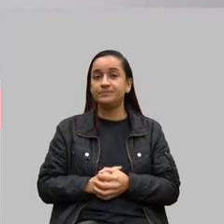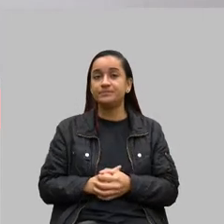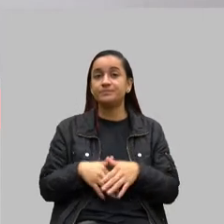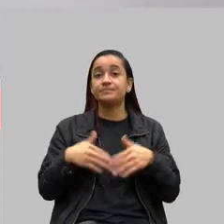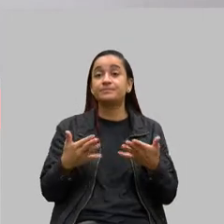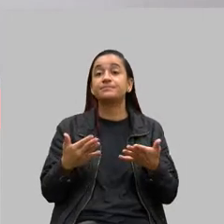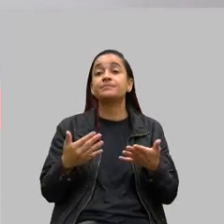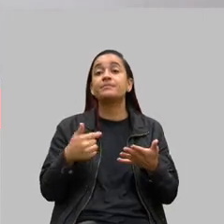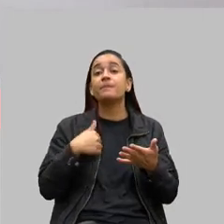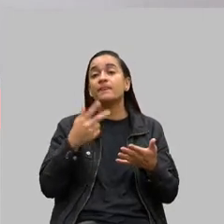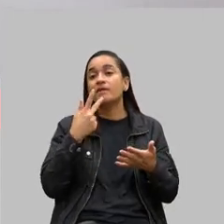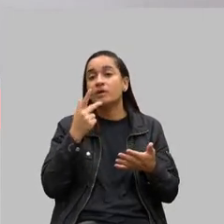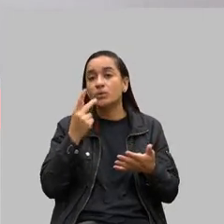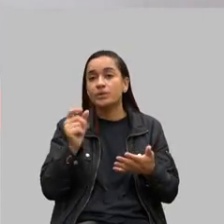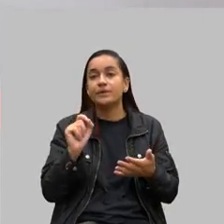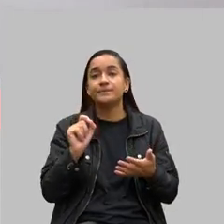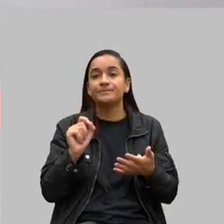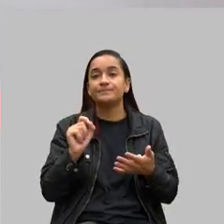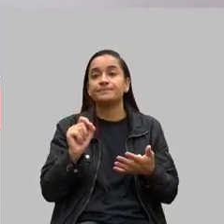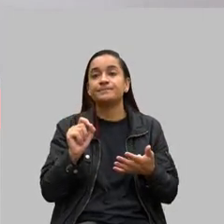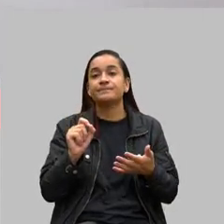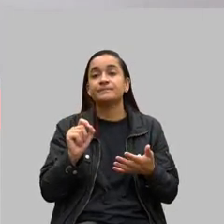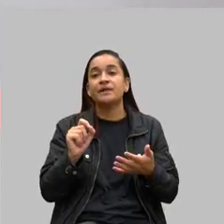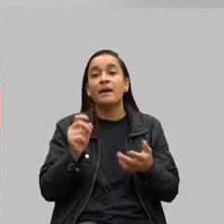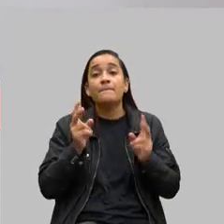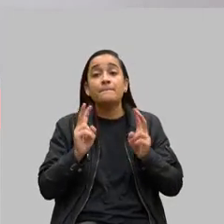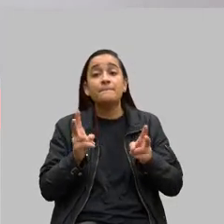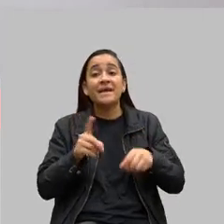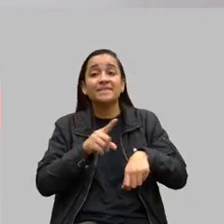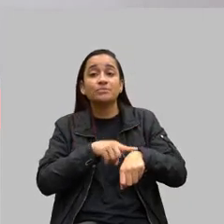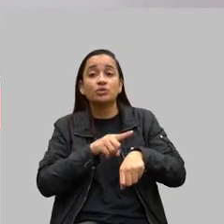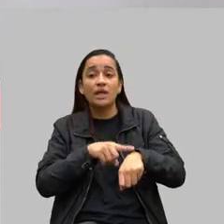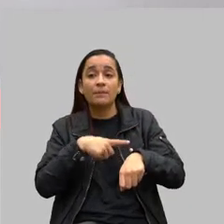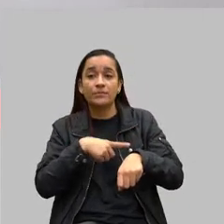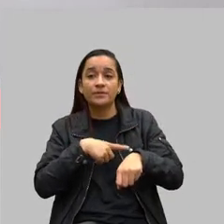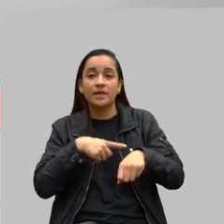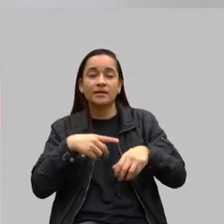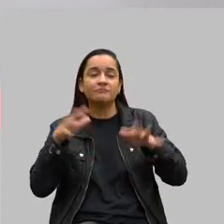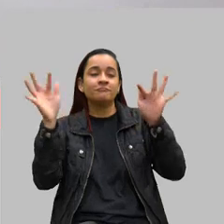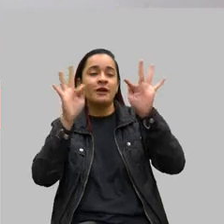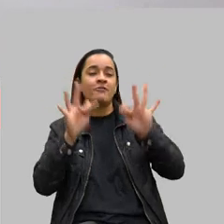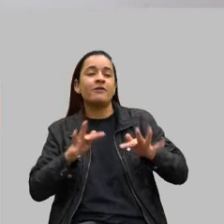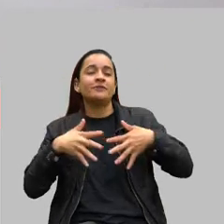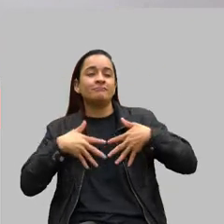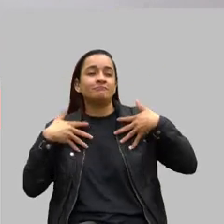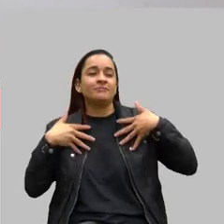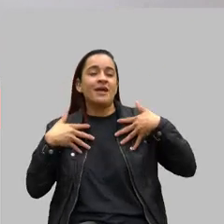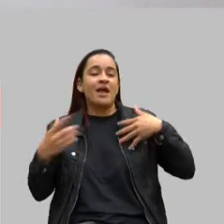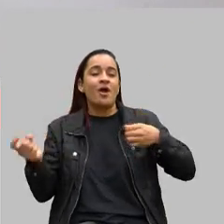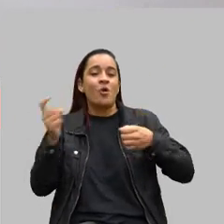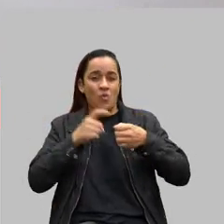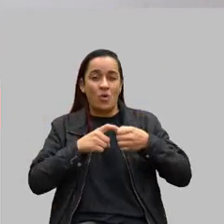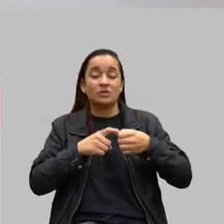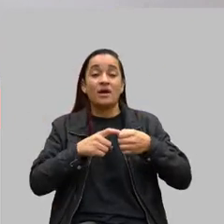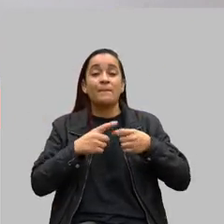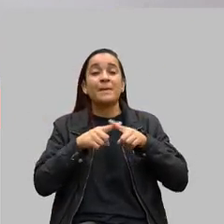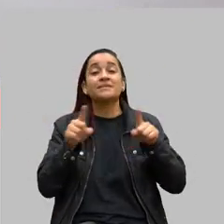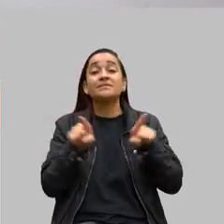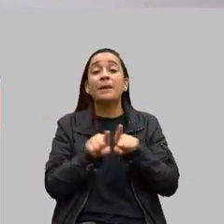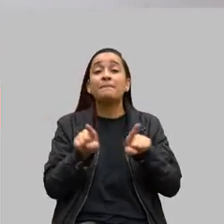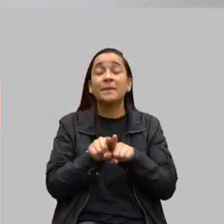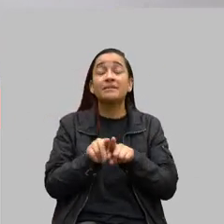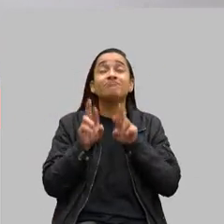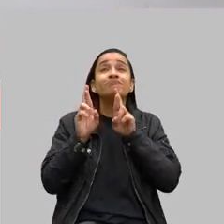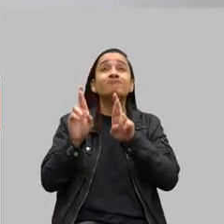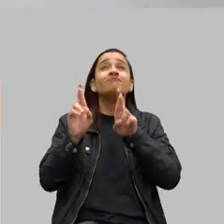vem são dois fala que dá ao mesmo tempo que vem a alegria da gente tá recuperando muito ponto todo mundo fica com muita esperança dos outros pontos